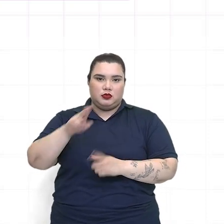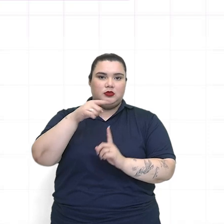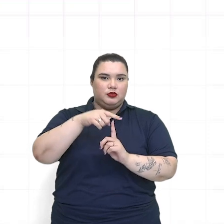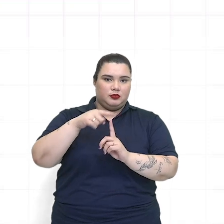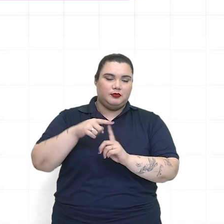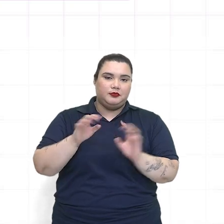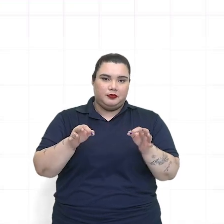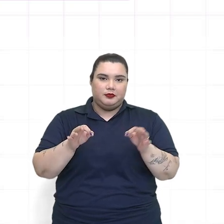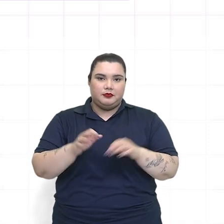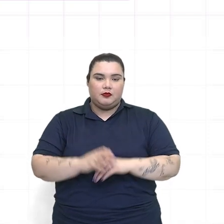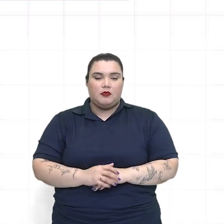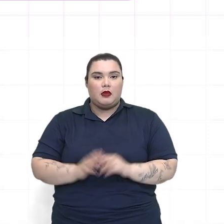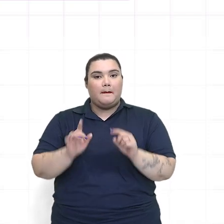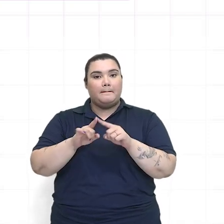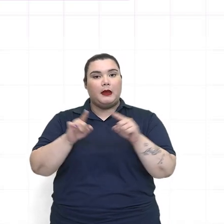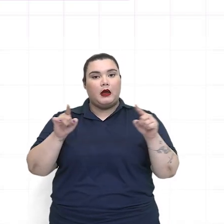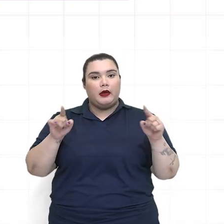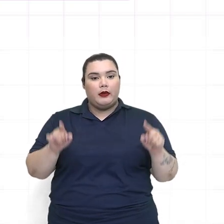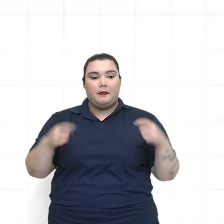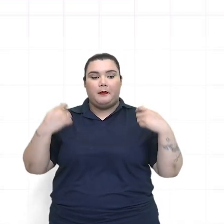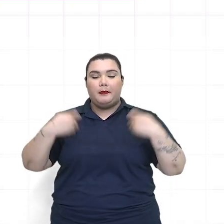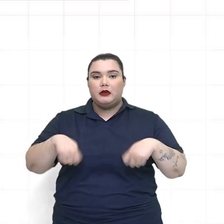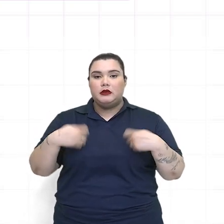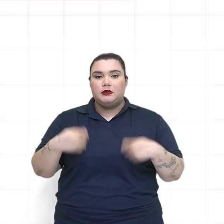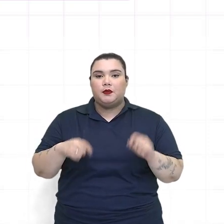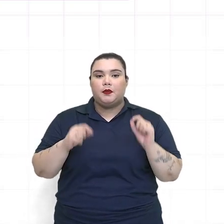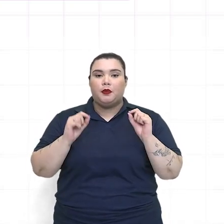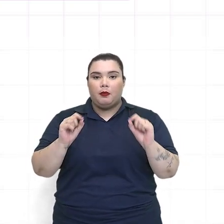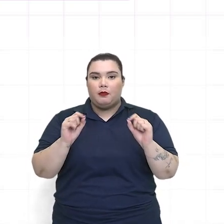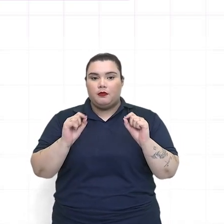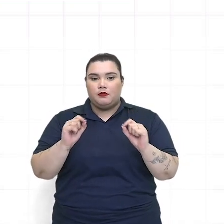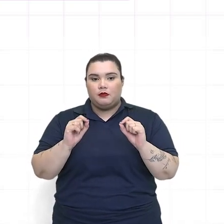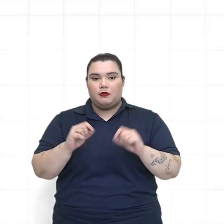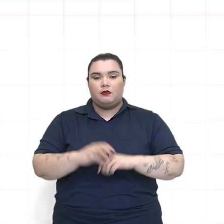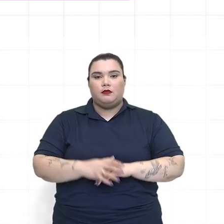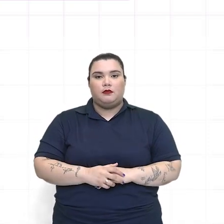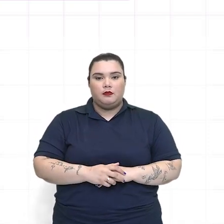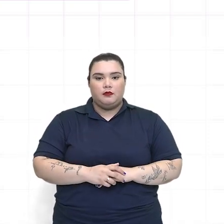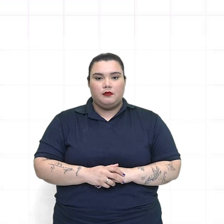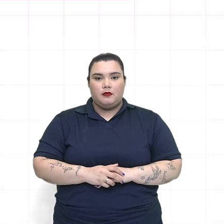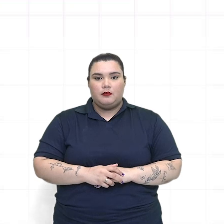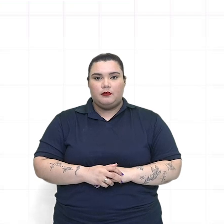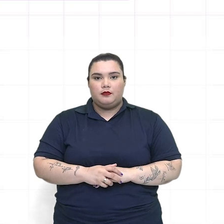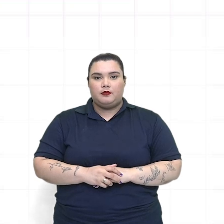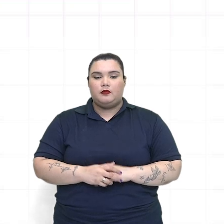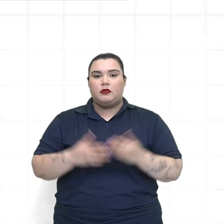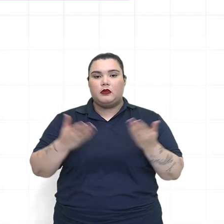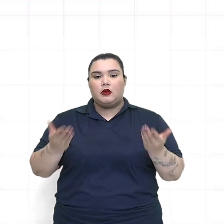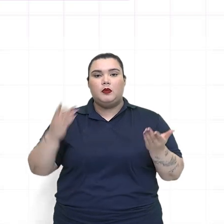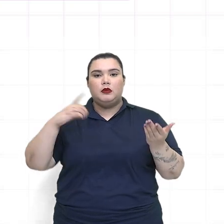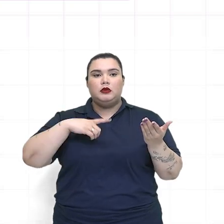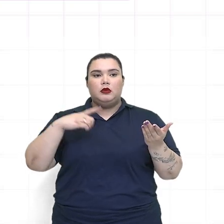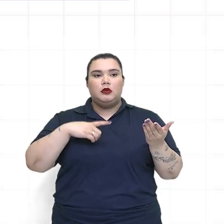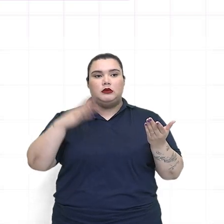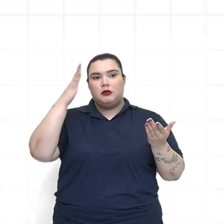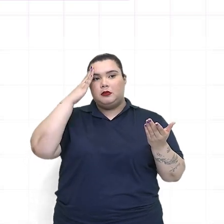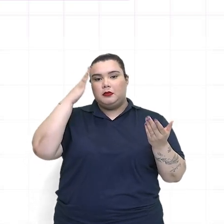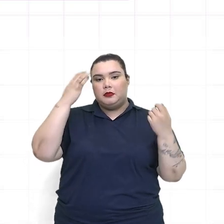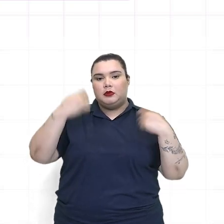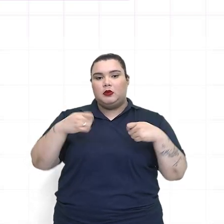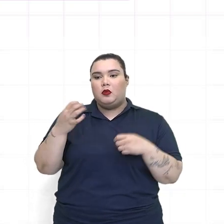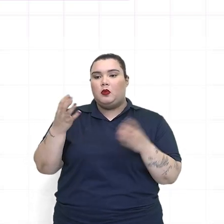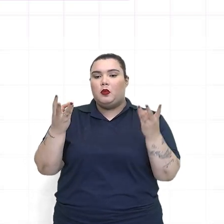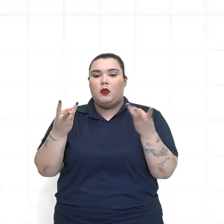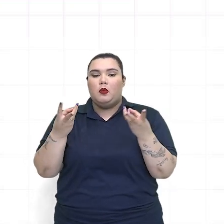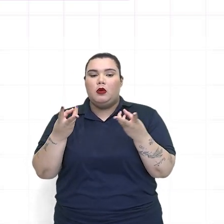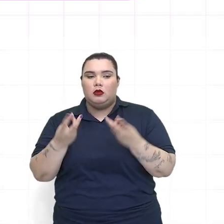troca. Porém, né, ele tinha a necessidade de pegar e ter uma ideia da quantidade do seu